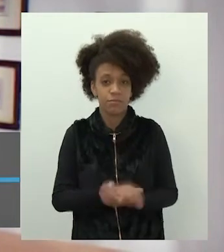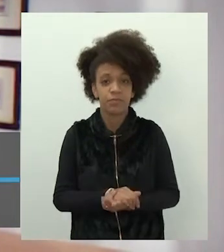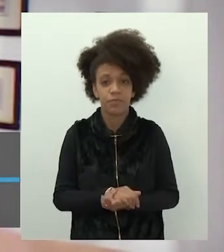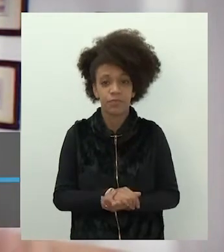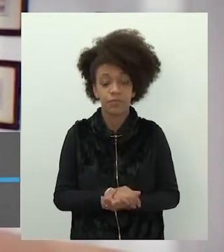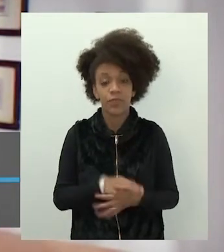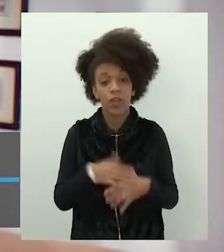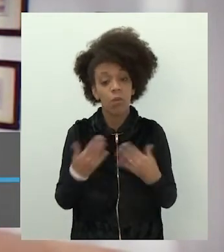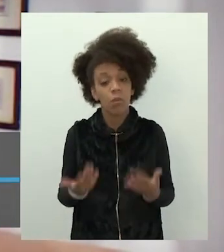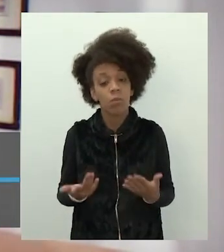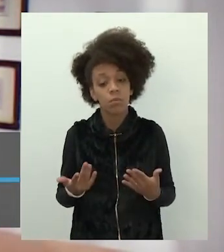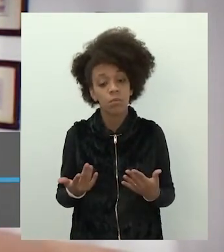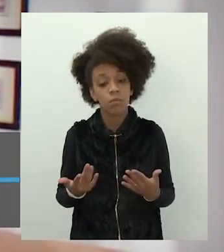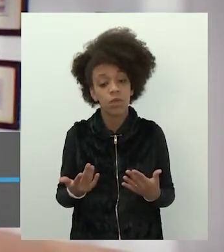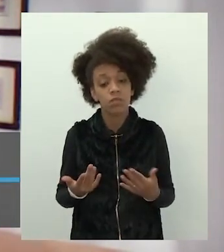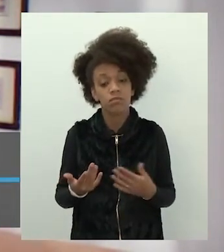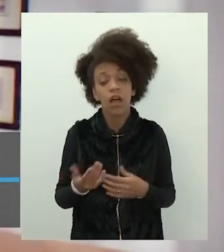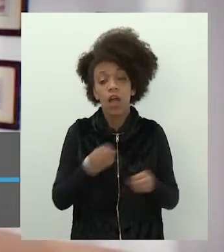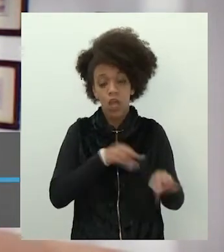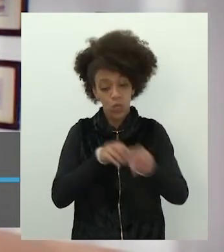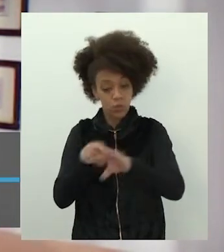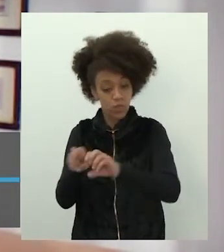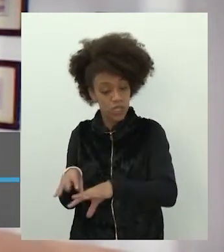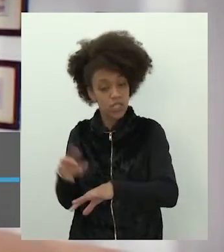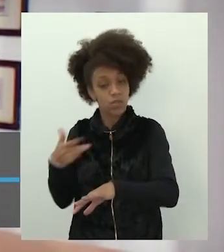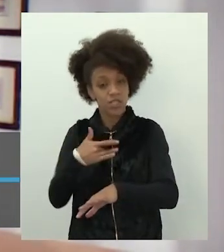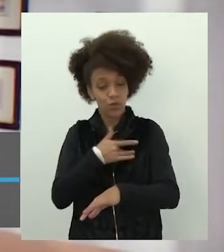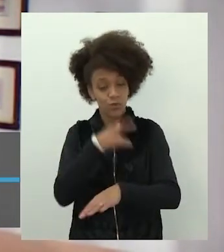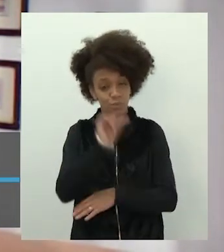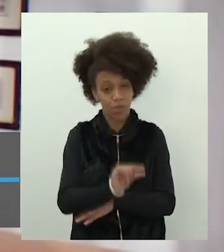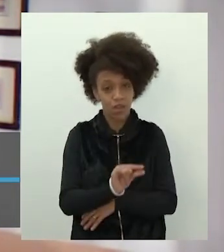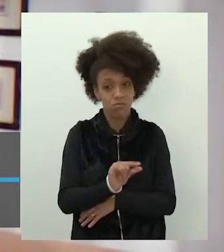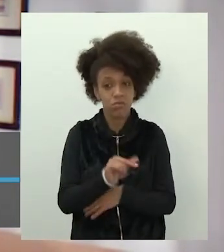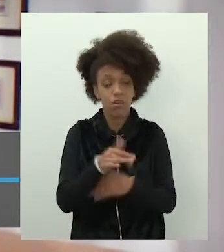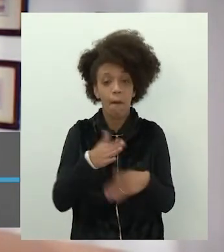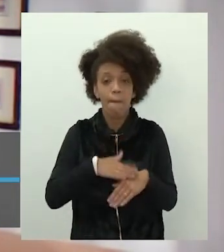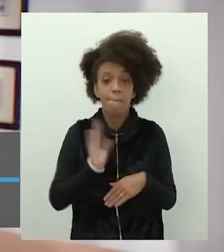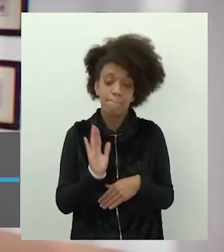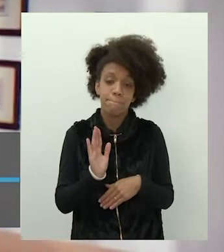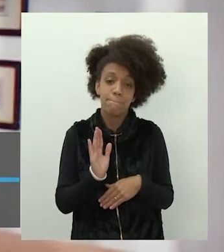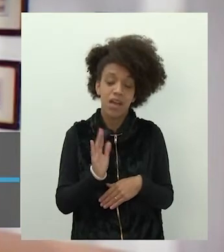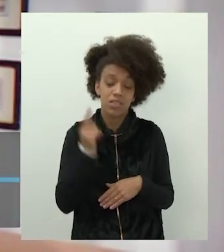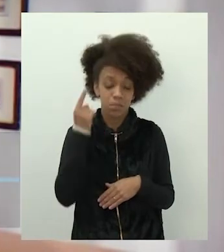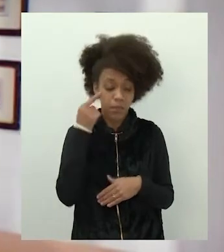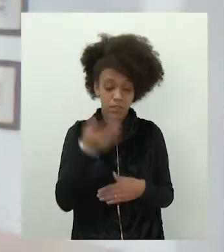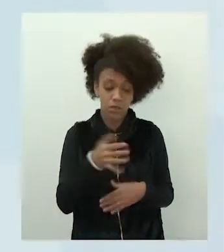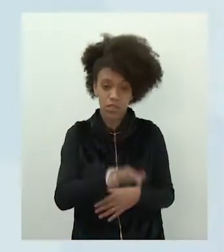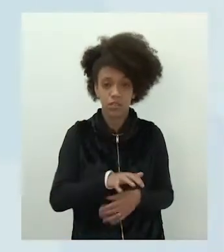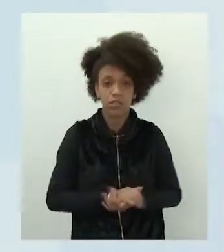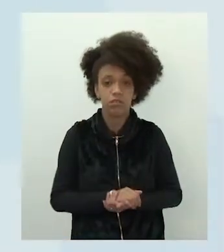né, educação em saúde tem, mais pensam desta maneira. Próximo.